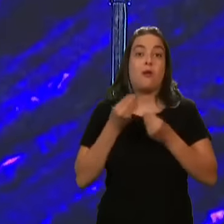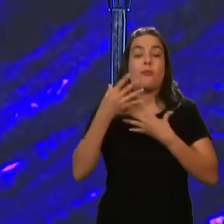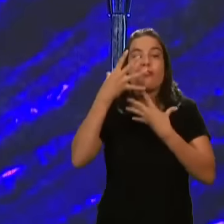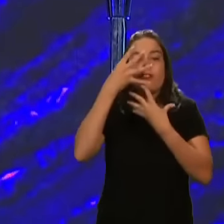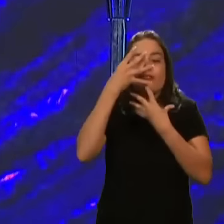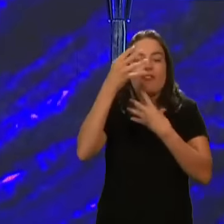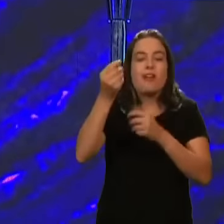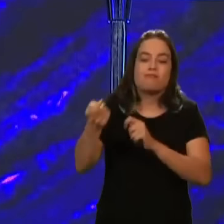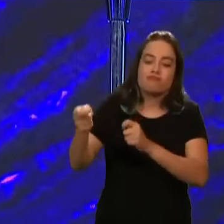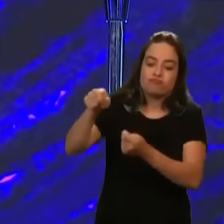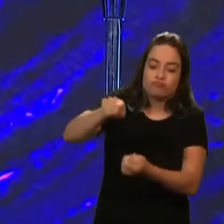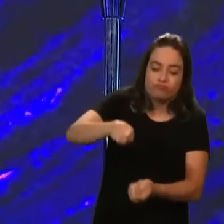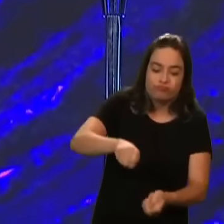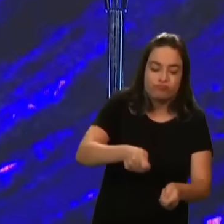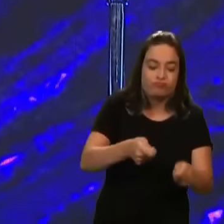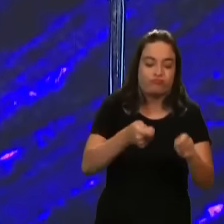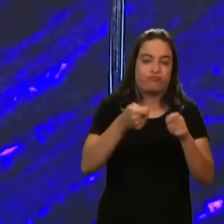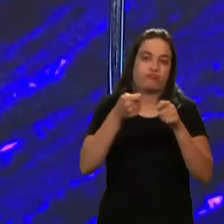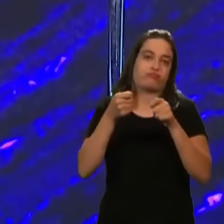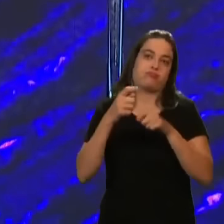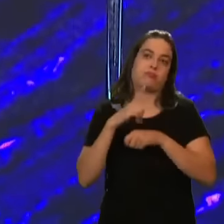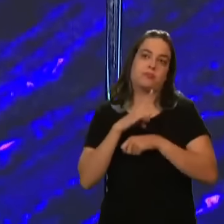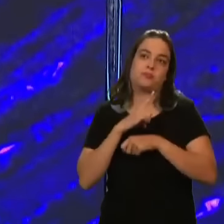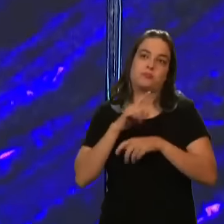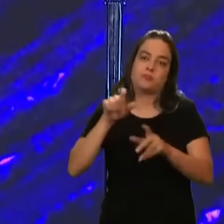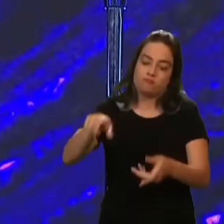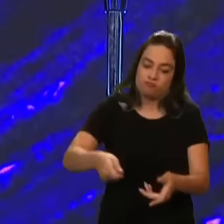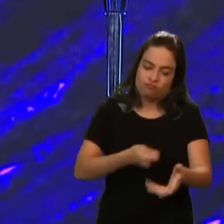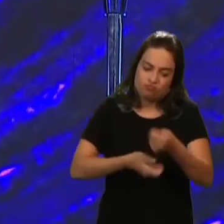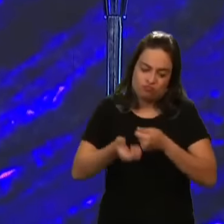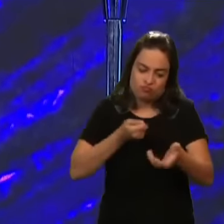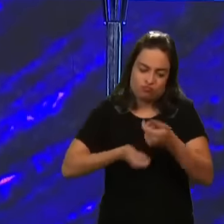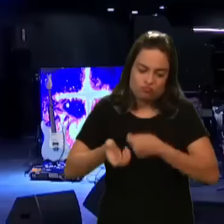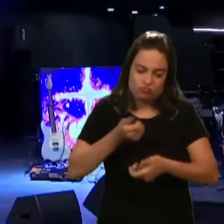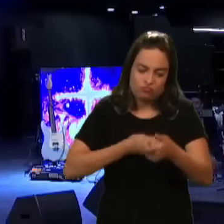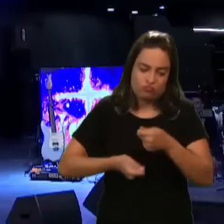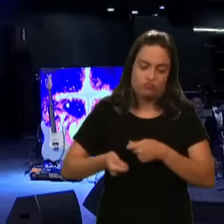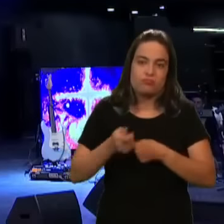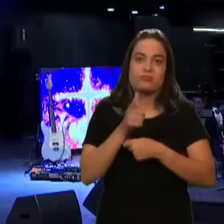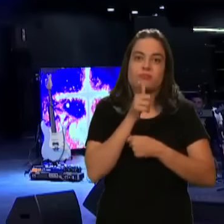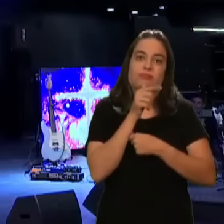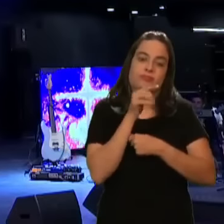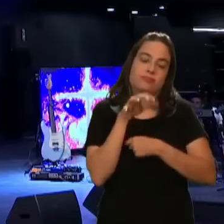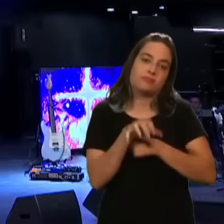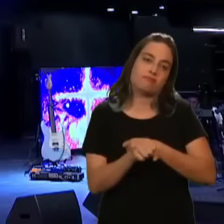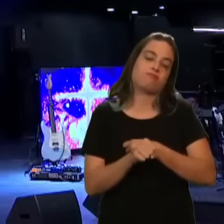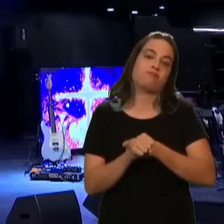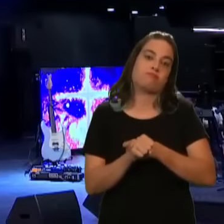fé. Você joga o balde lá, puxa. Eu nunca vi ninguém